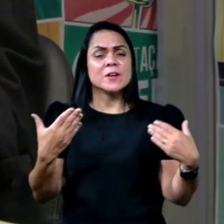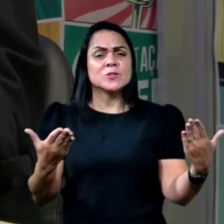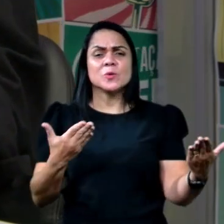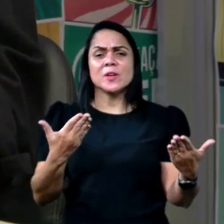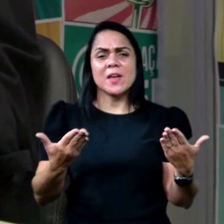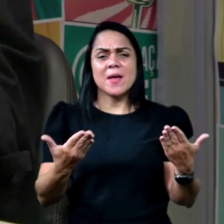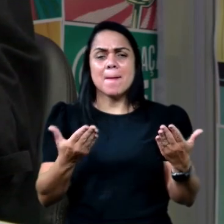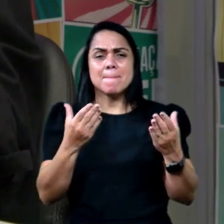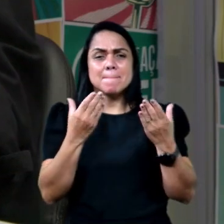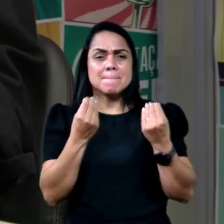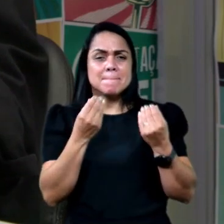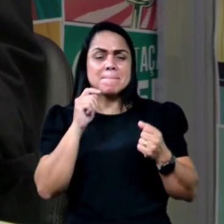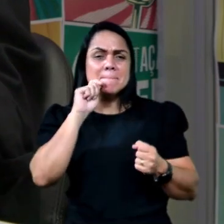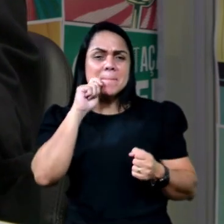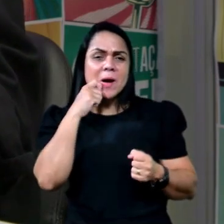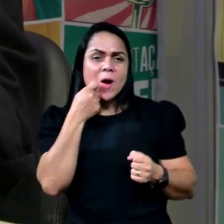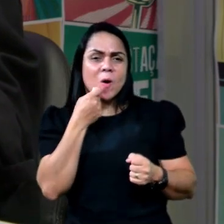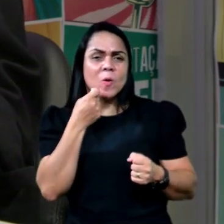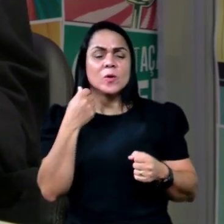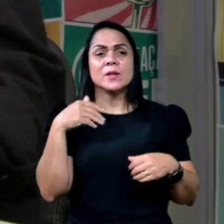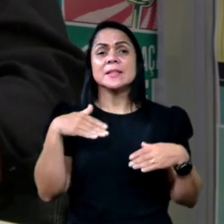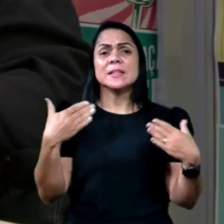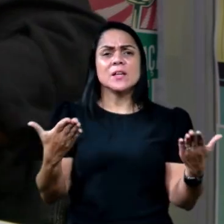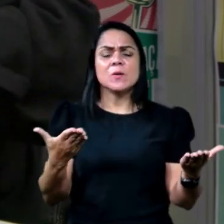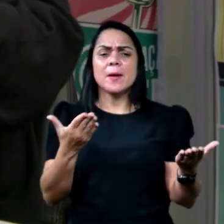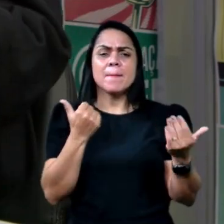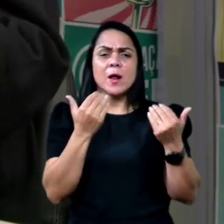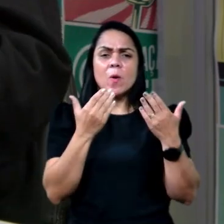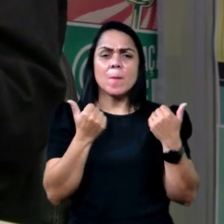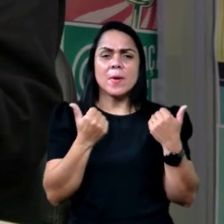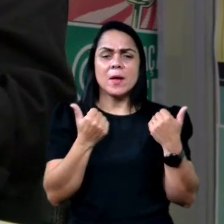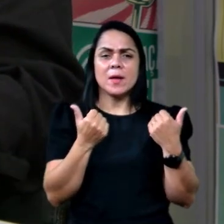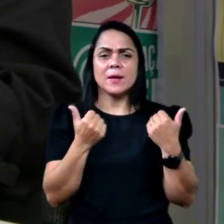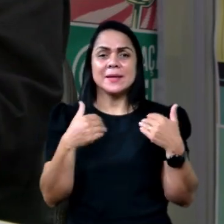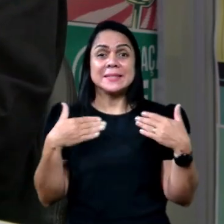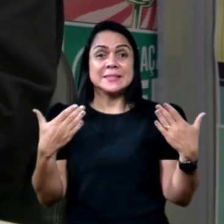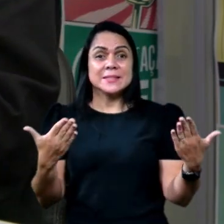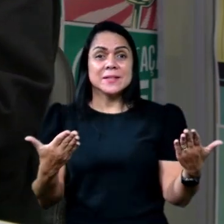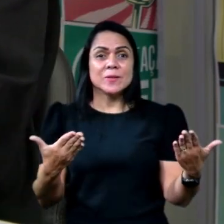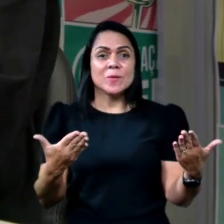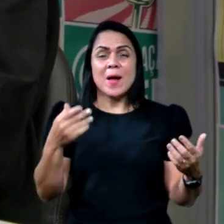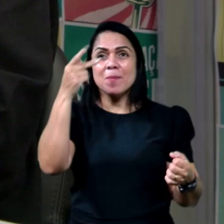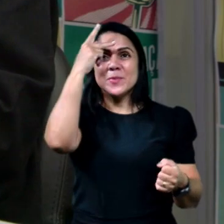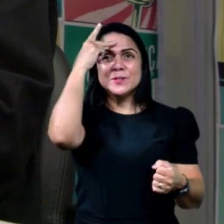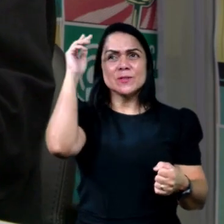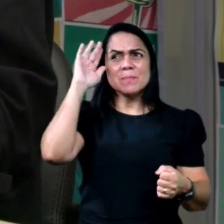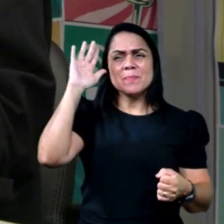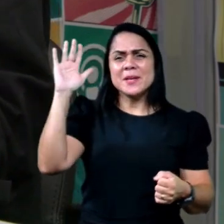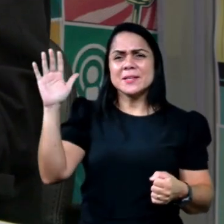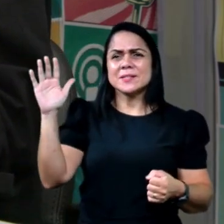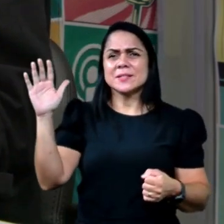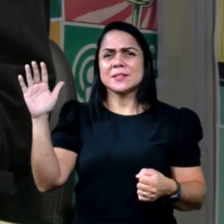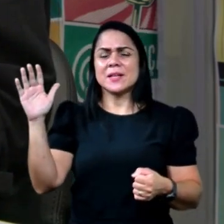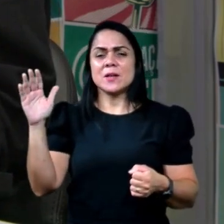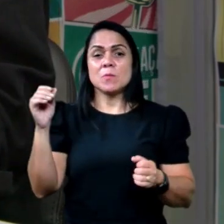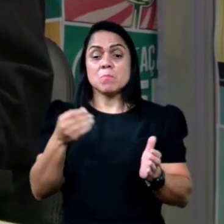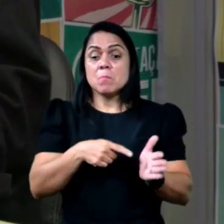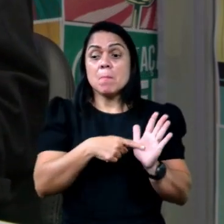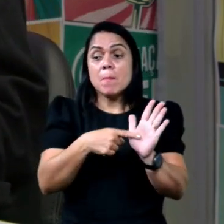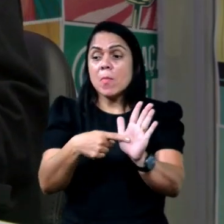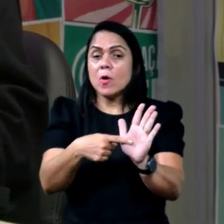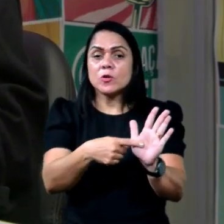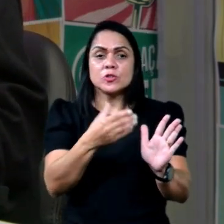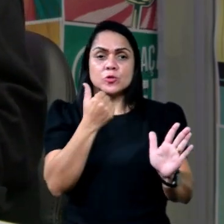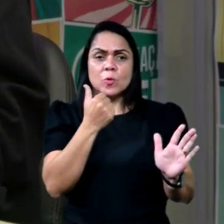Você faz pão? Aqui tem o que para comer? As pessoas imaginam que uma professora de gastronomia vai ter uma amostra de comida. Quando você